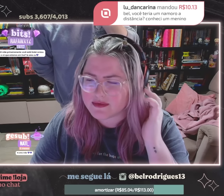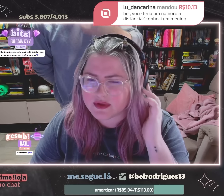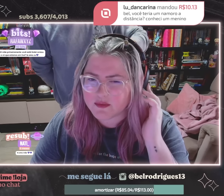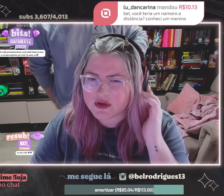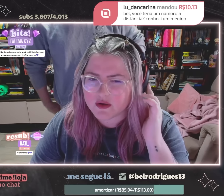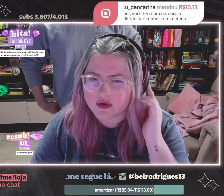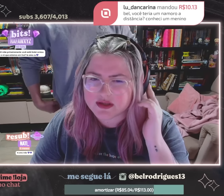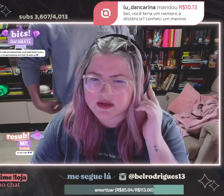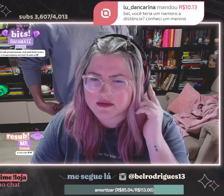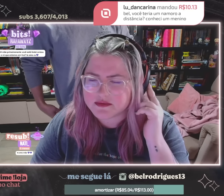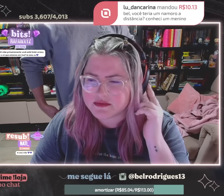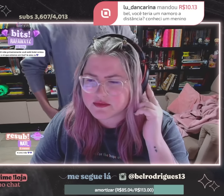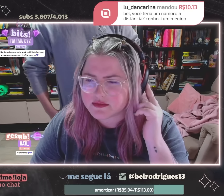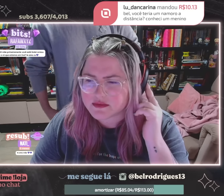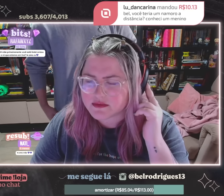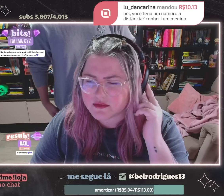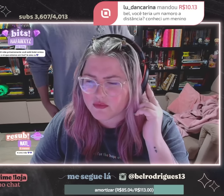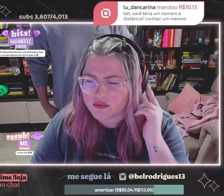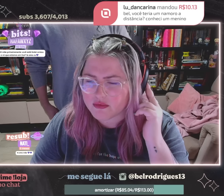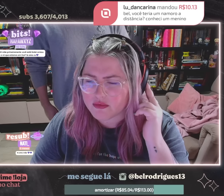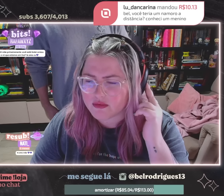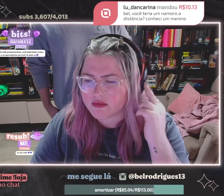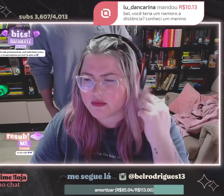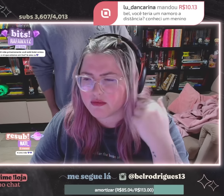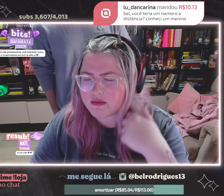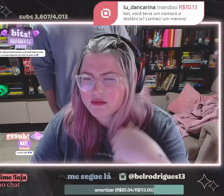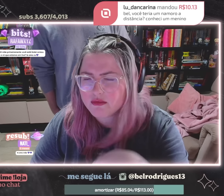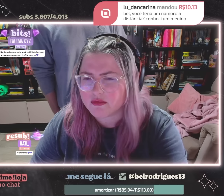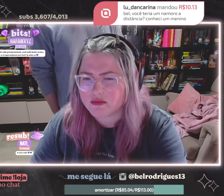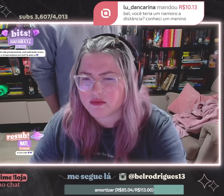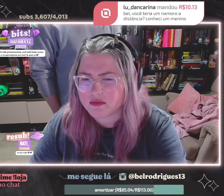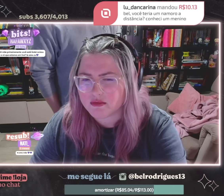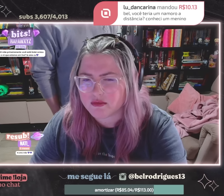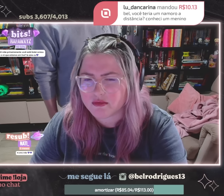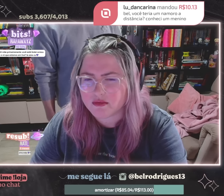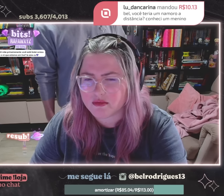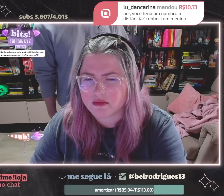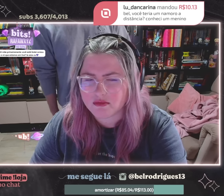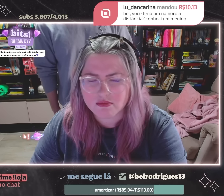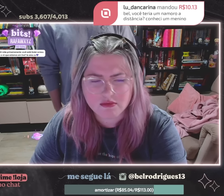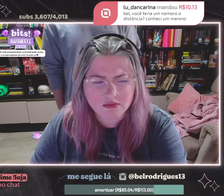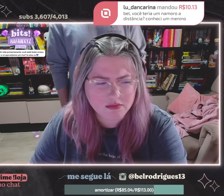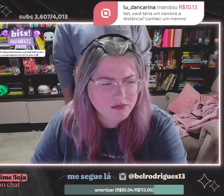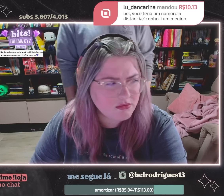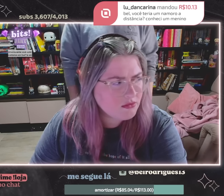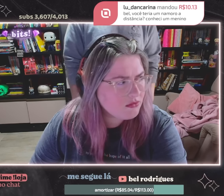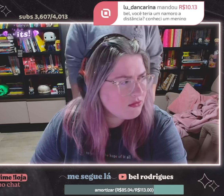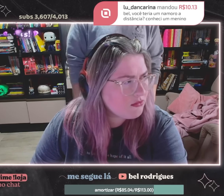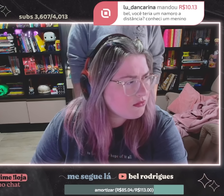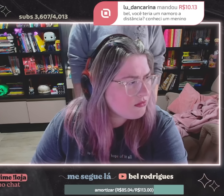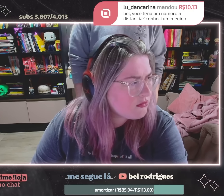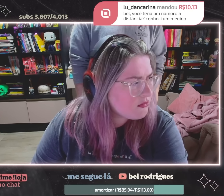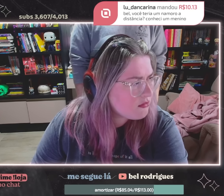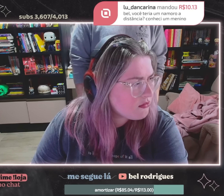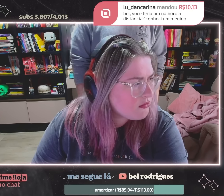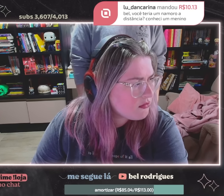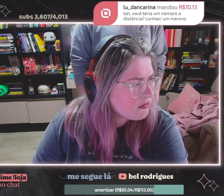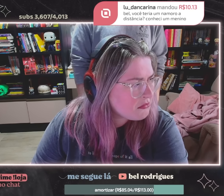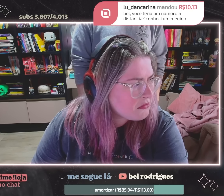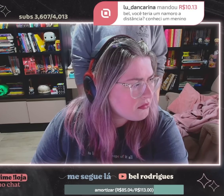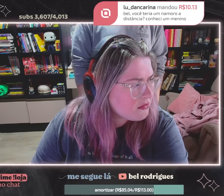você teria um namoro à distância Conheci um menino numa viagem de competição de dança em ced babê já passei uns dias na casa